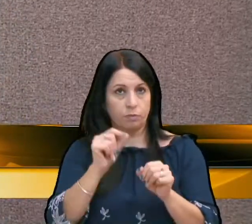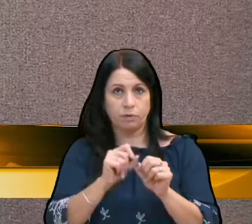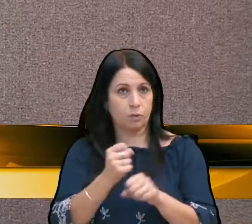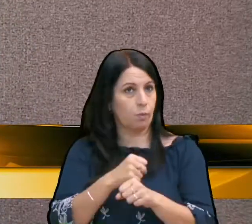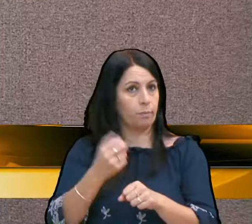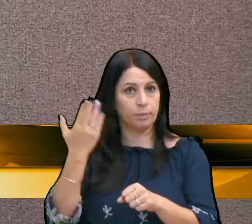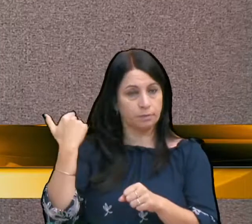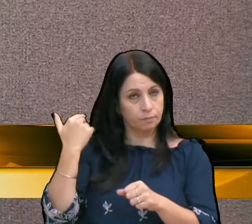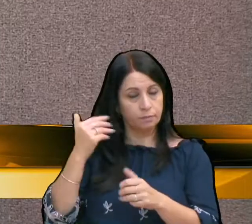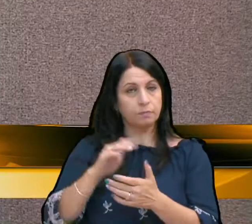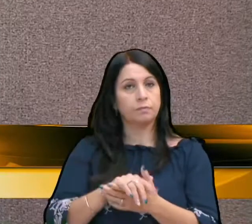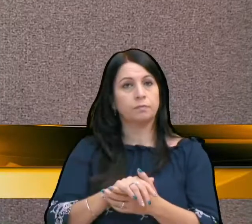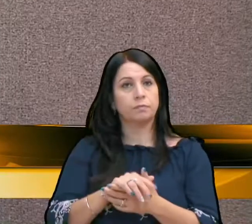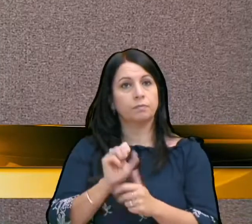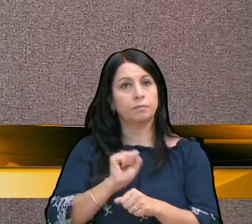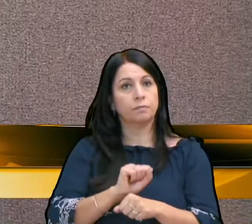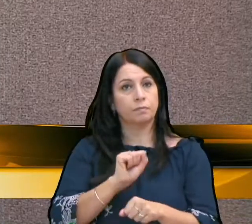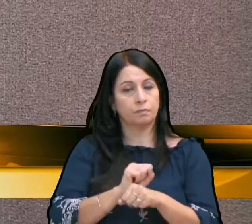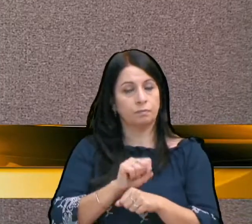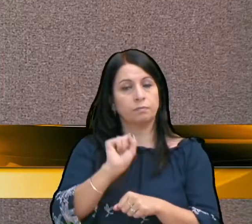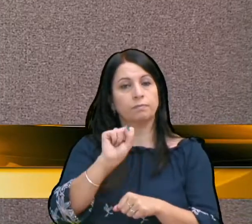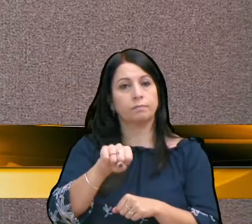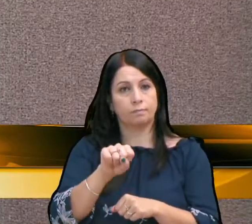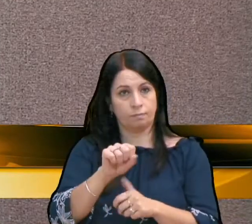né? Aguardando, sim,